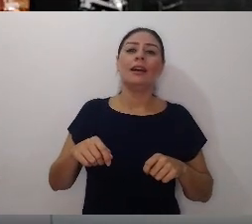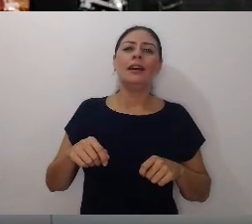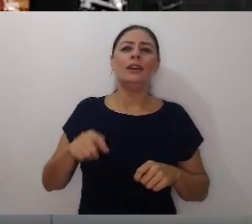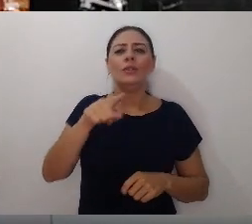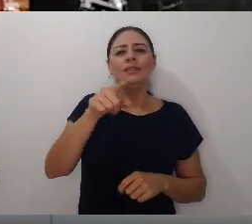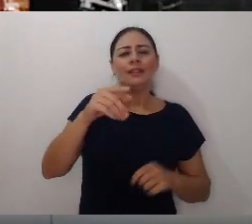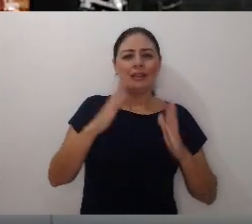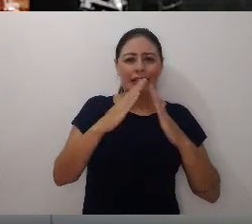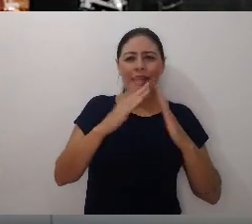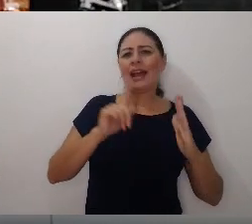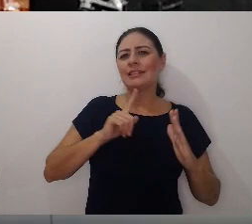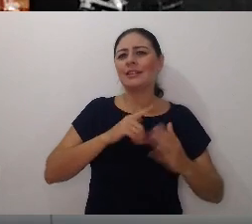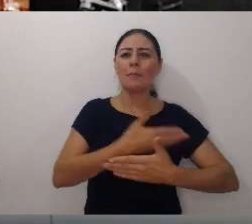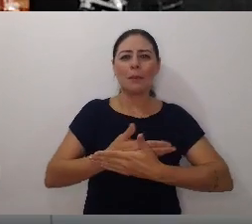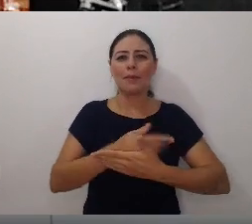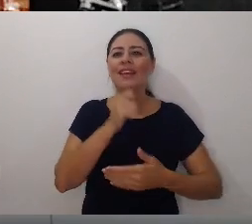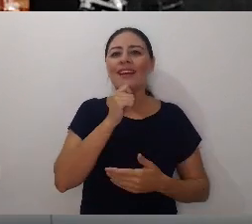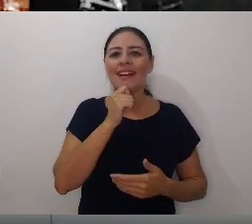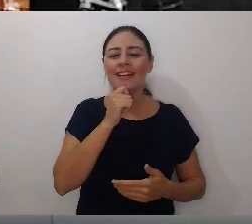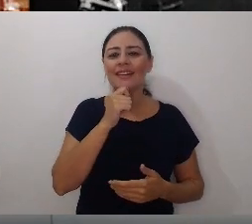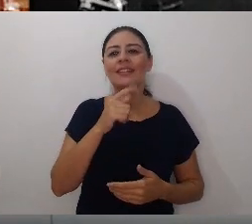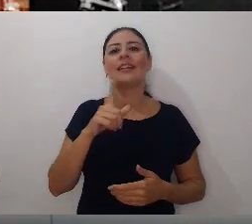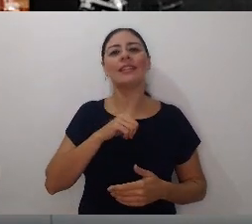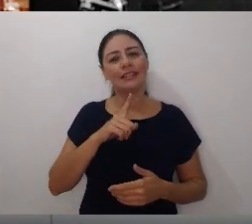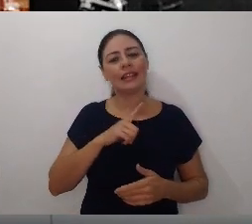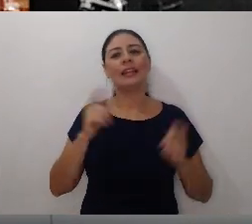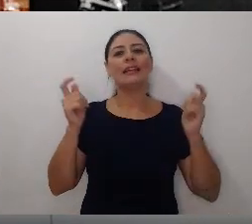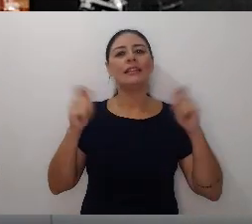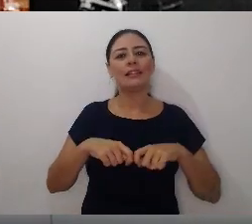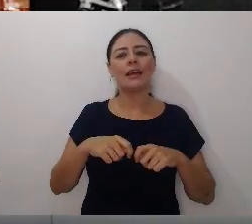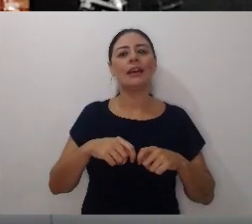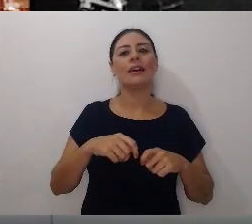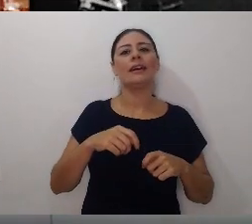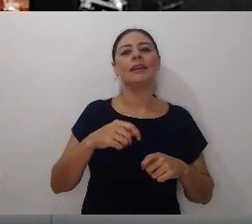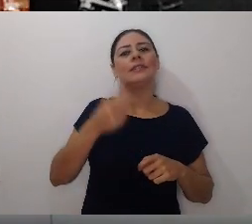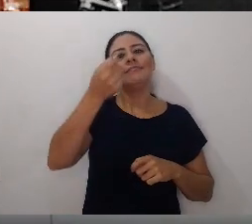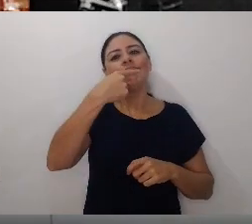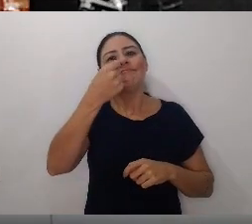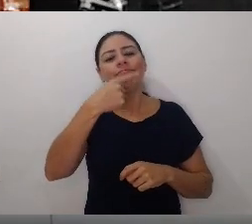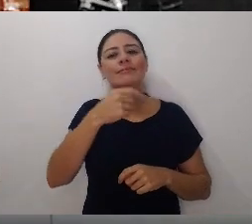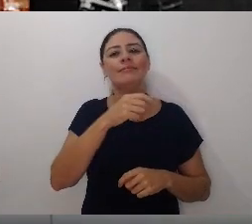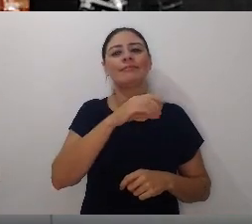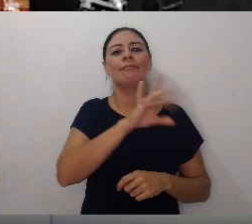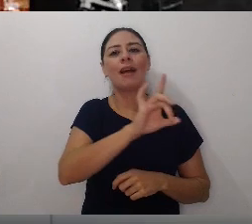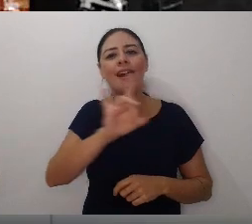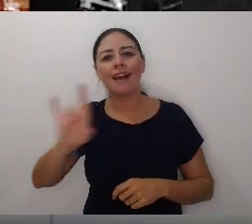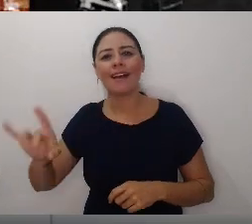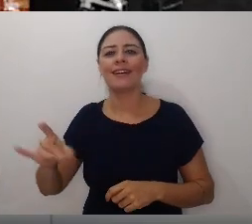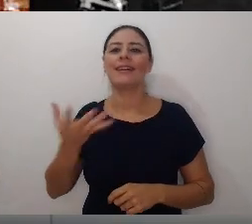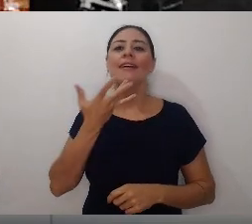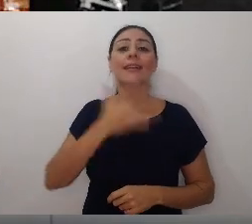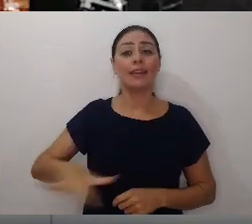Colocar vitamina D a mais para as crianças. Aí pode ser aquela própria aditiva, se você tem em casa do teu bebê